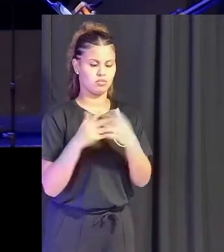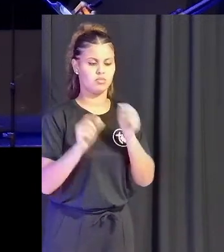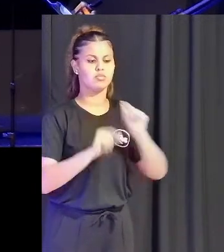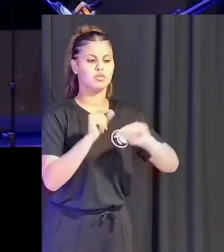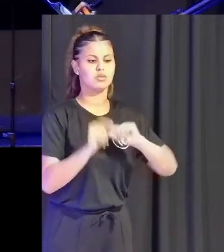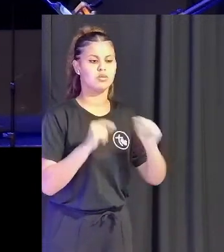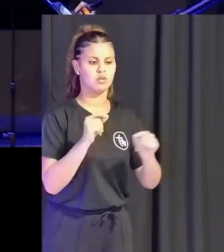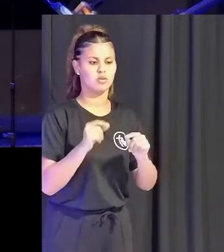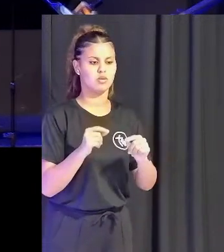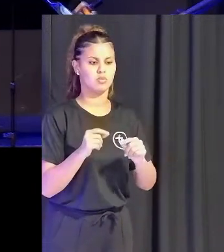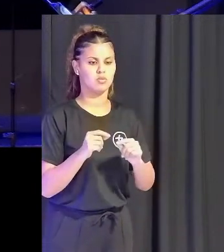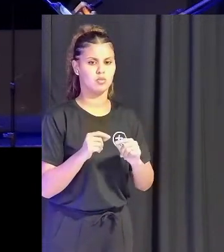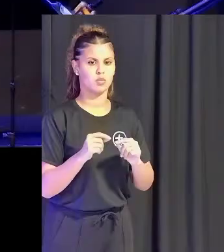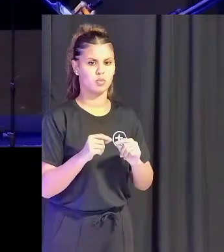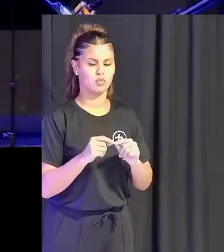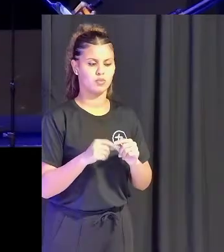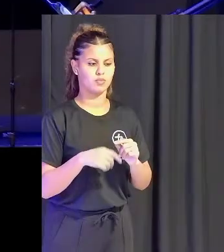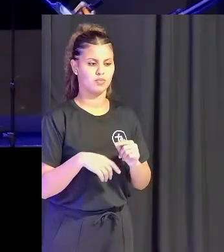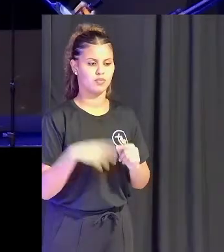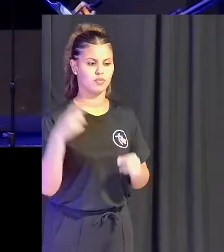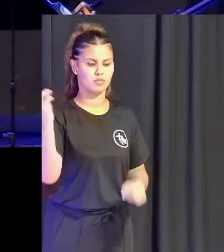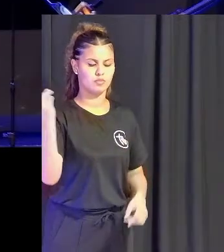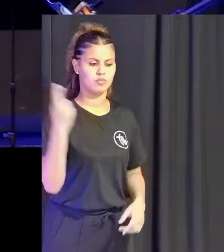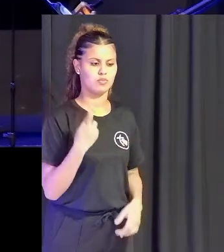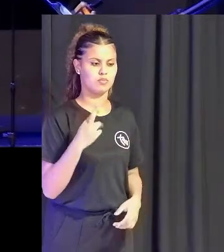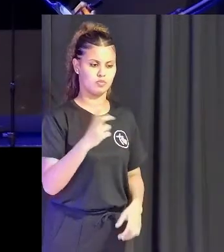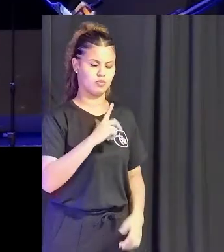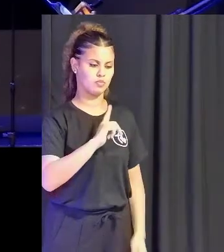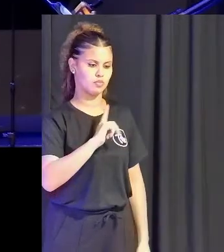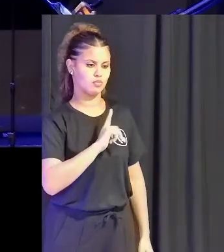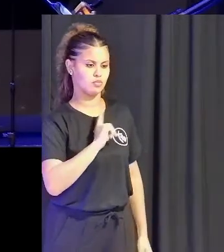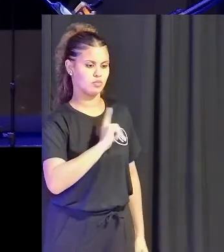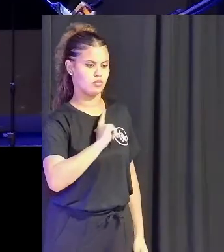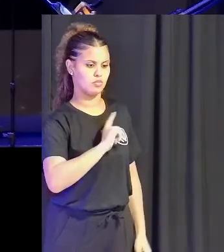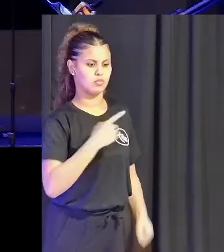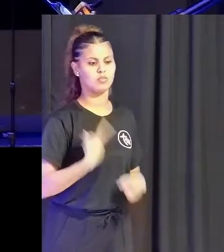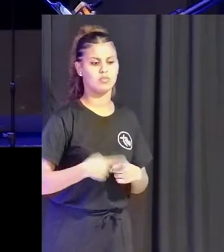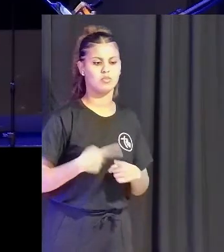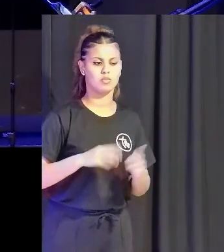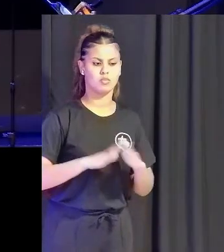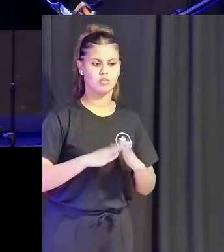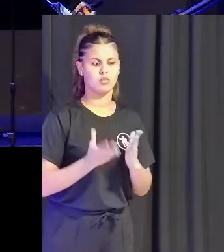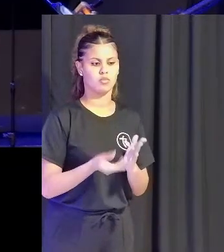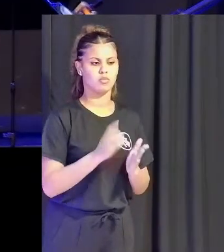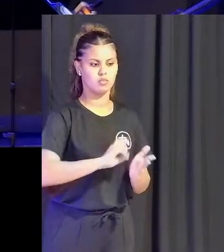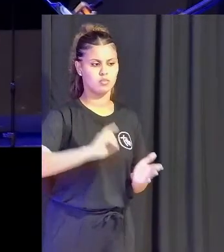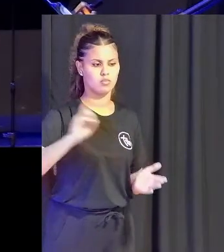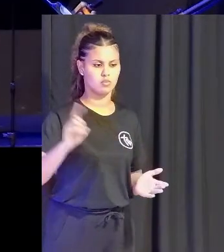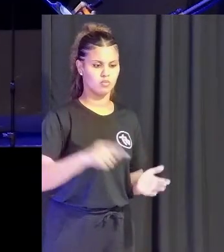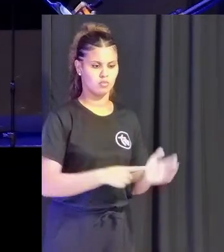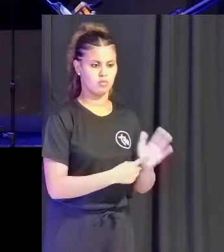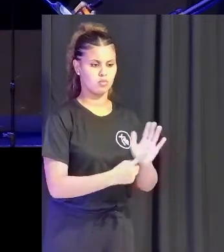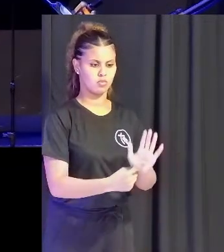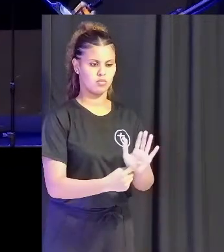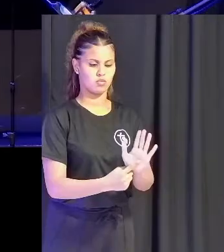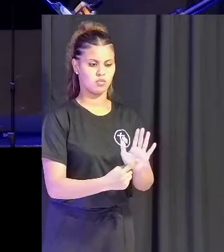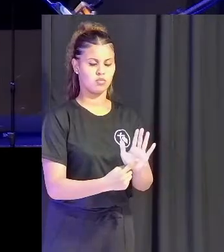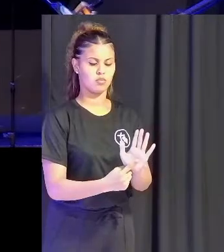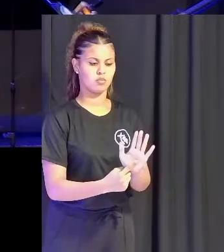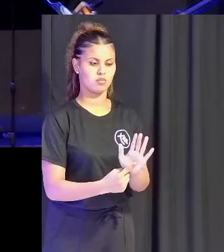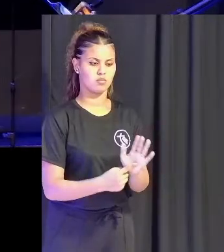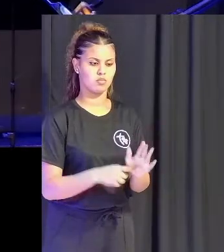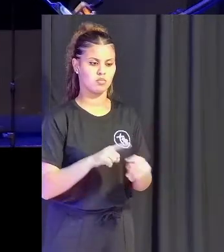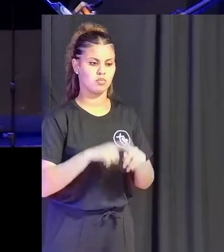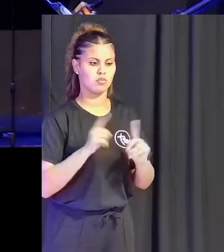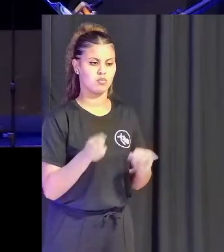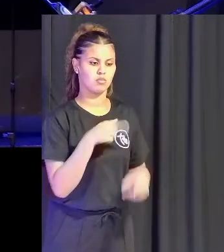existem. Porque está na palavra de Deus que existem um escape, uma saída. Só que nós, como